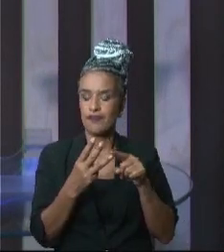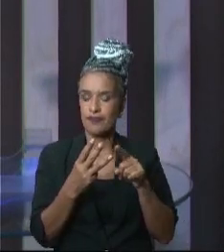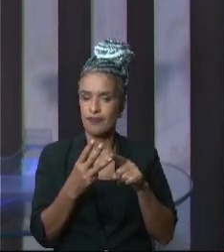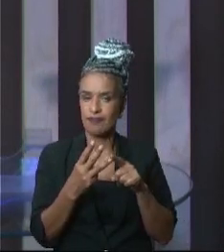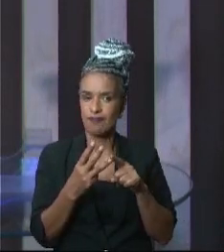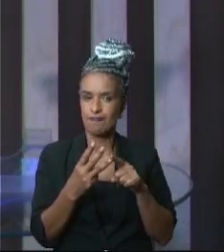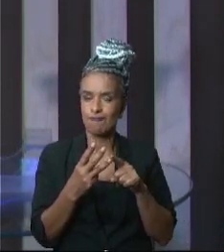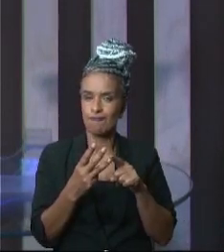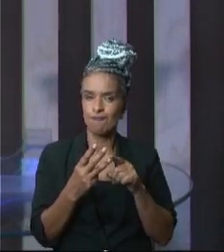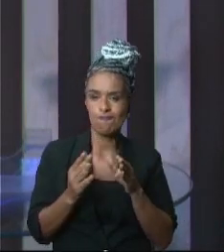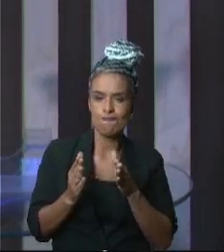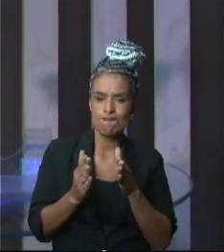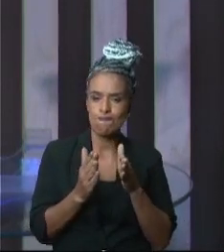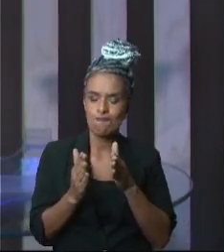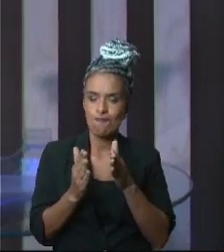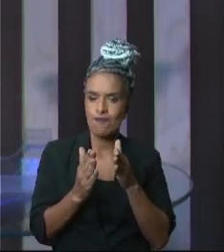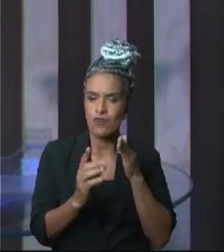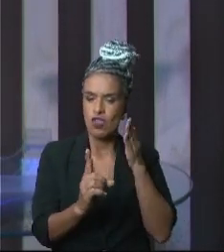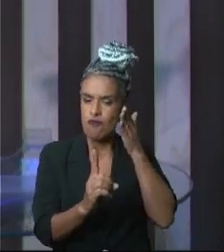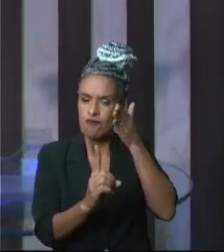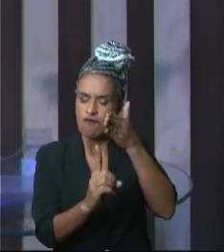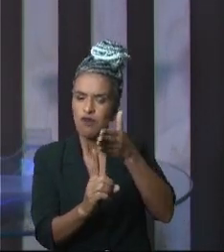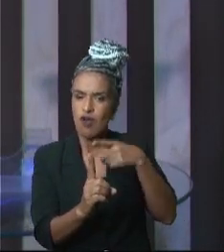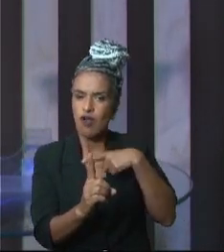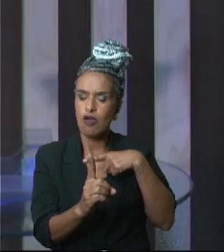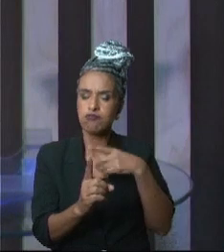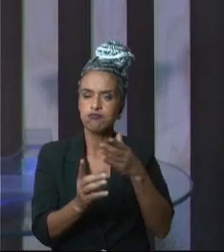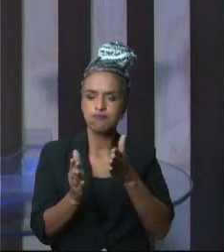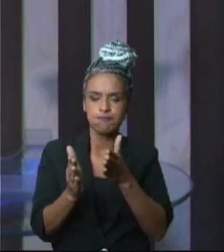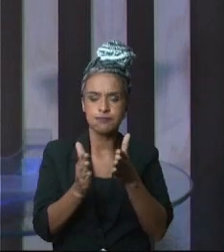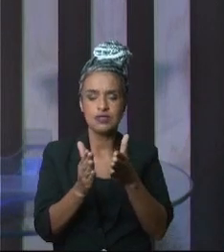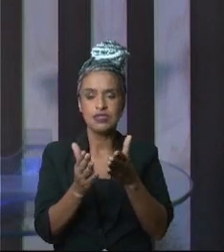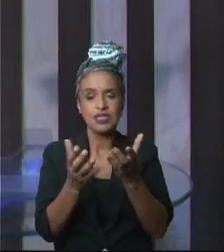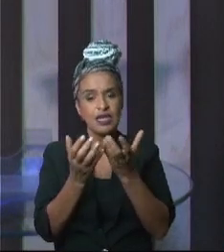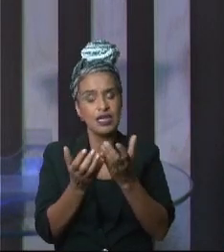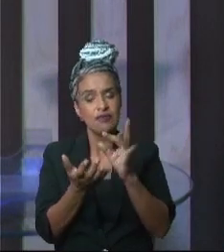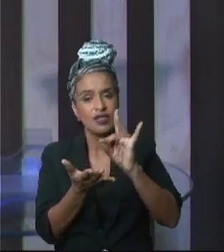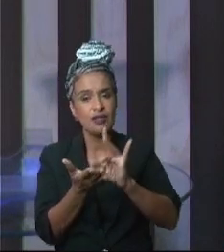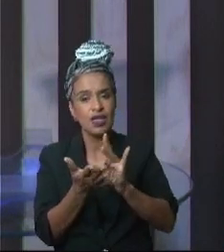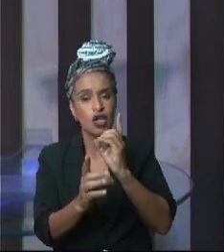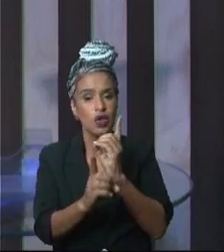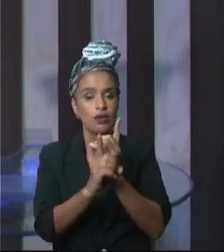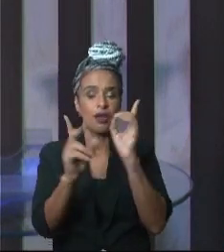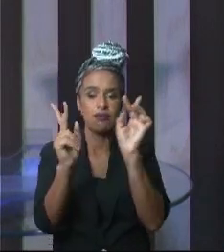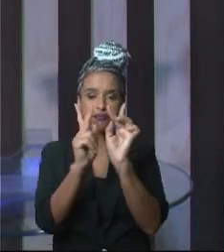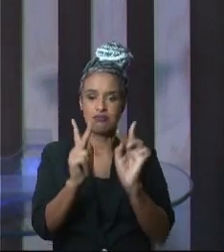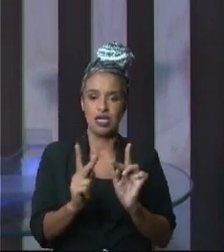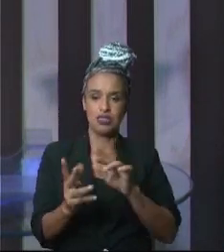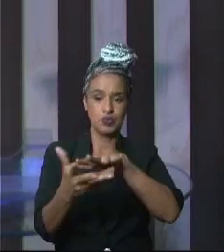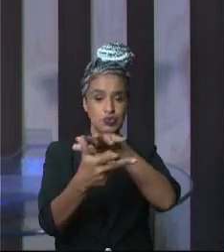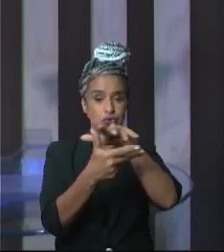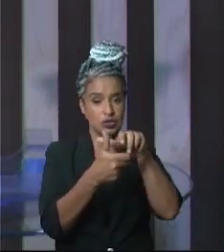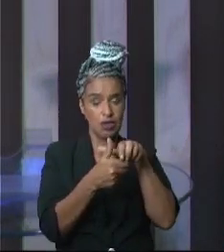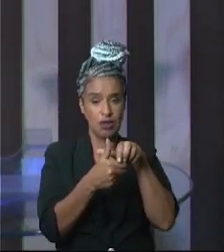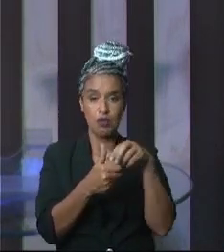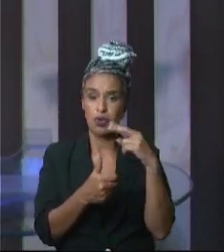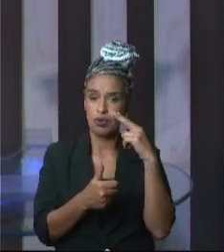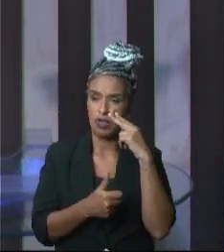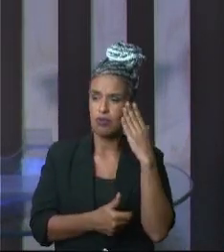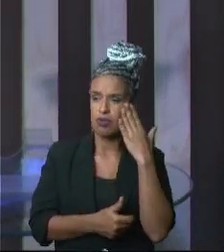que caminho nós queremos trilhar rumo à paz global, que aqui se entende que é